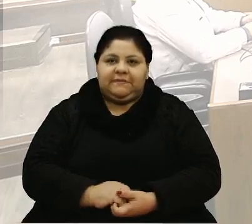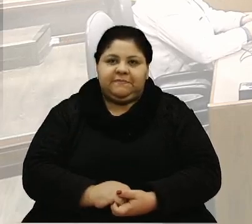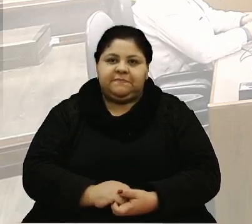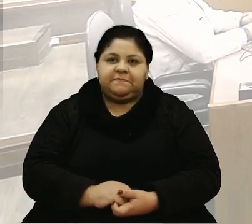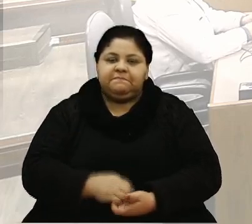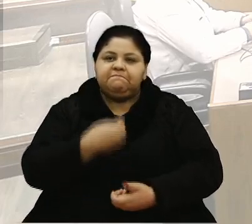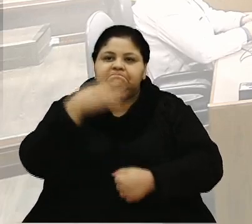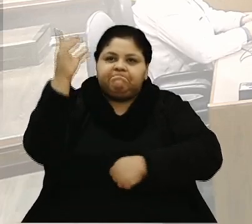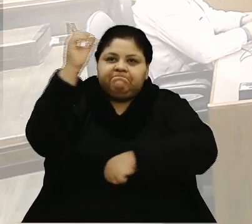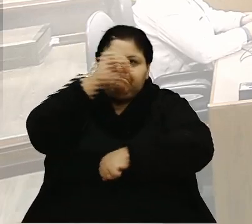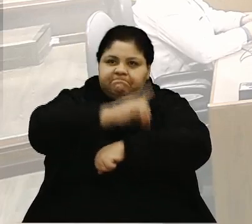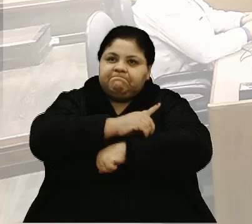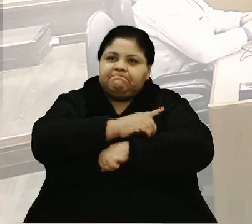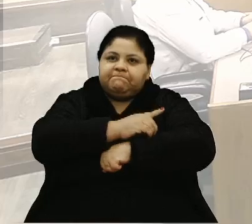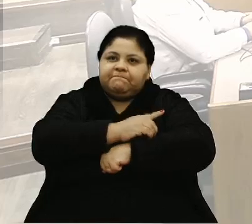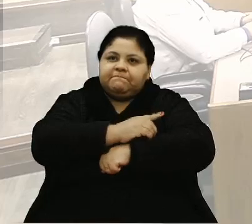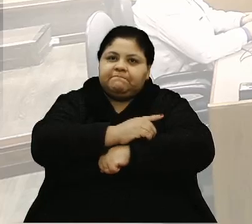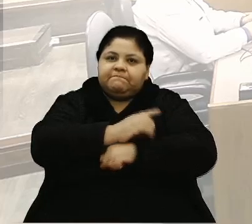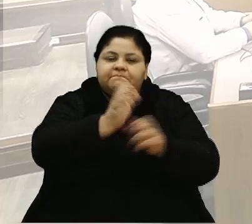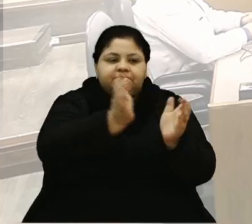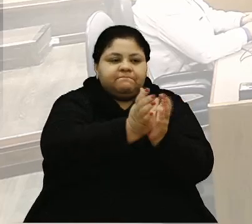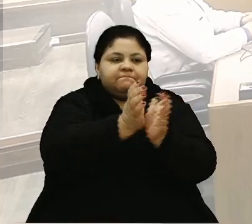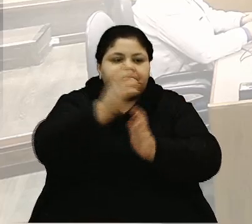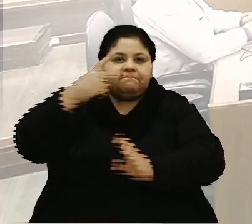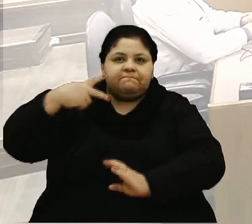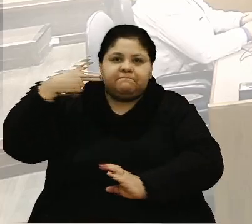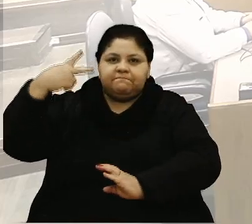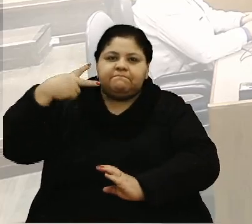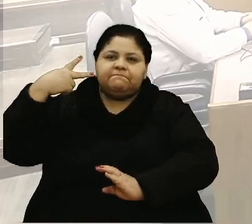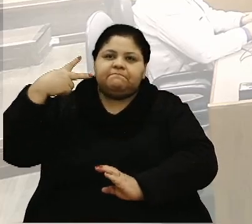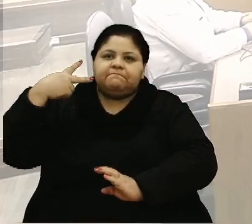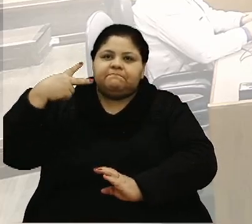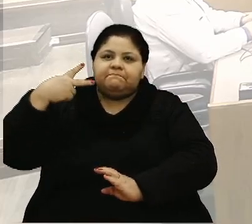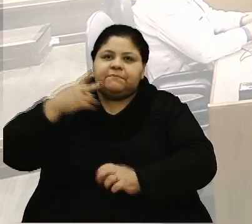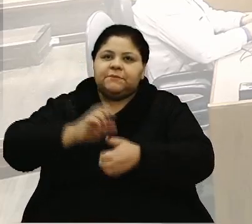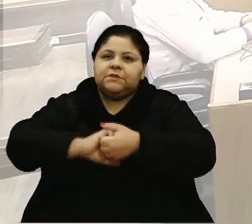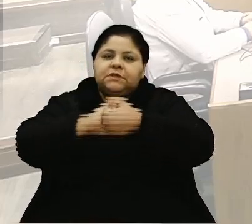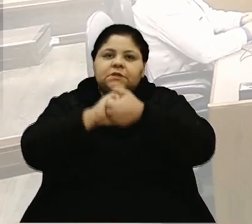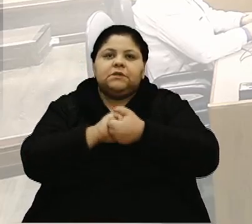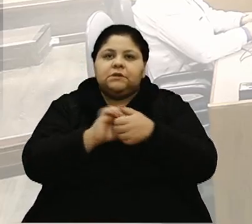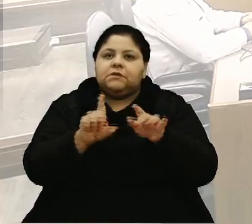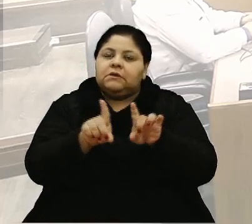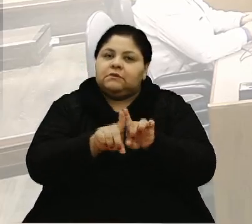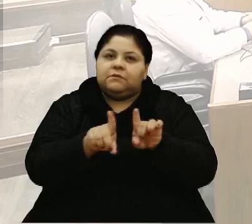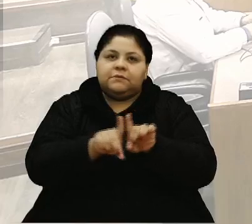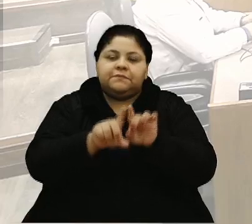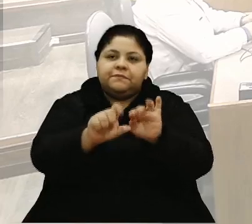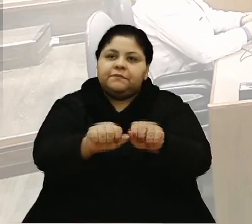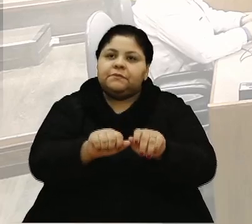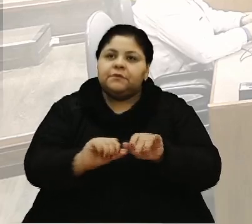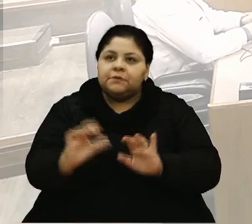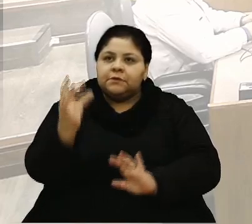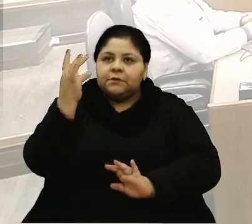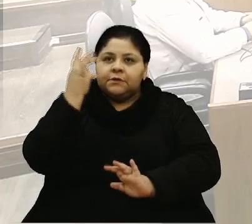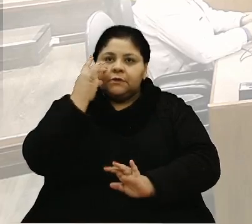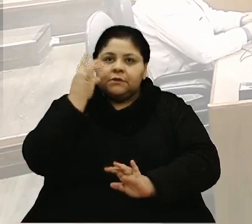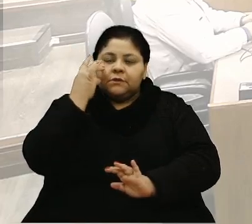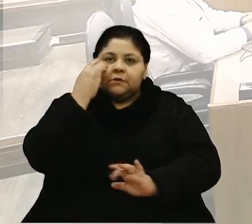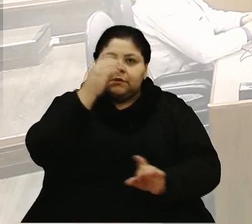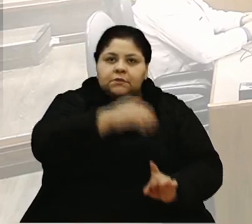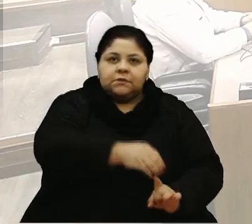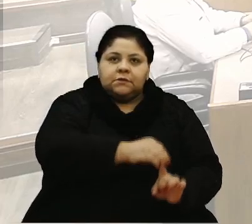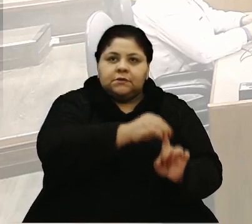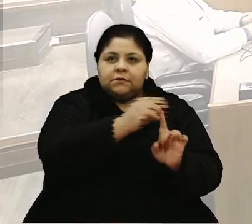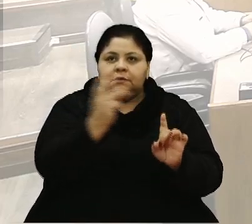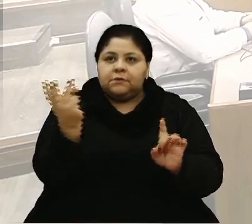Bom dia a todos, caros colegas vereadores. Saúdo a plateia presente, especialmente a Corte de